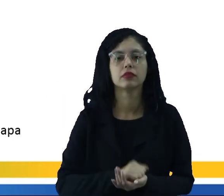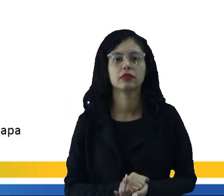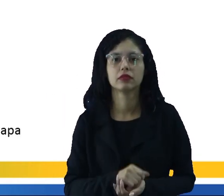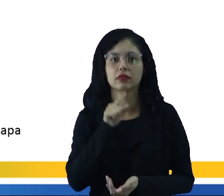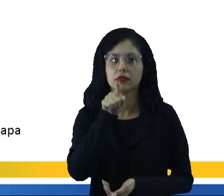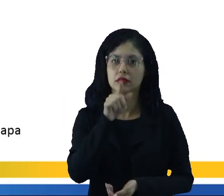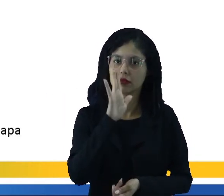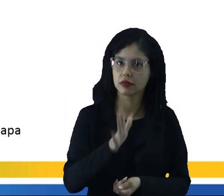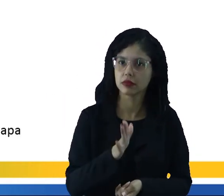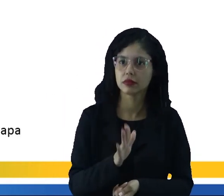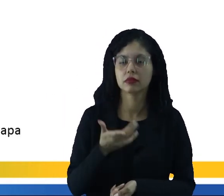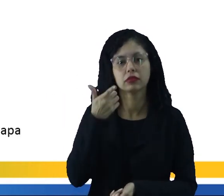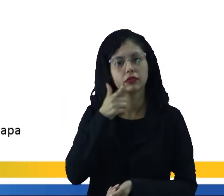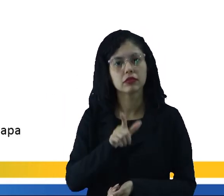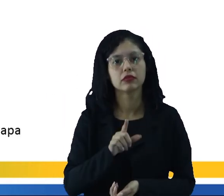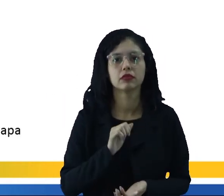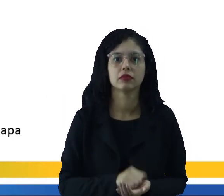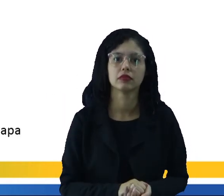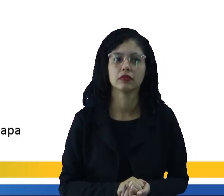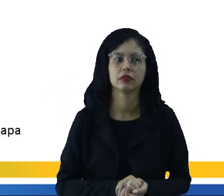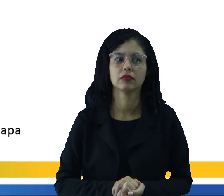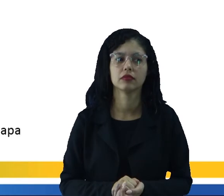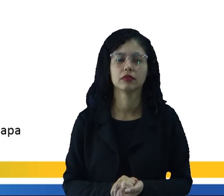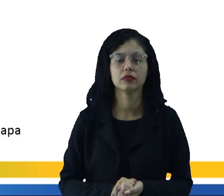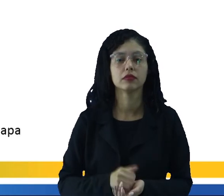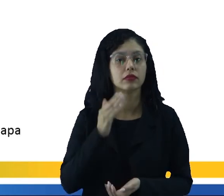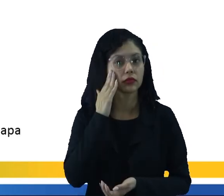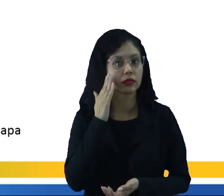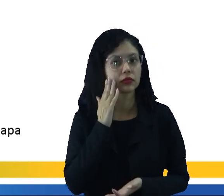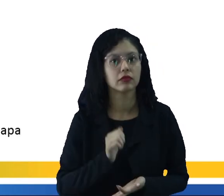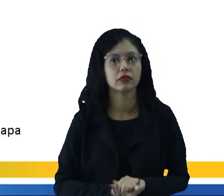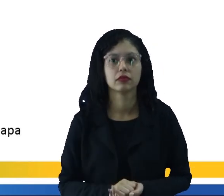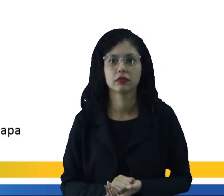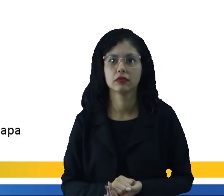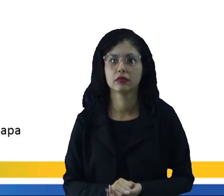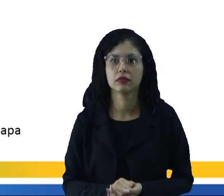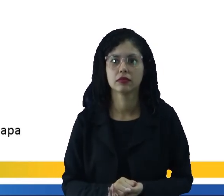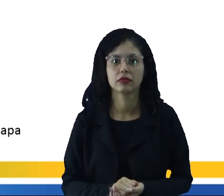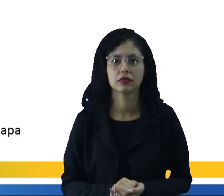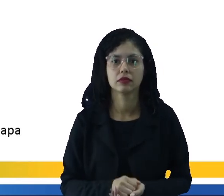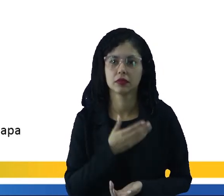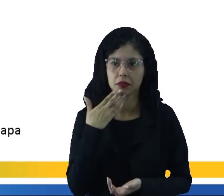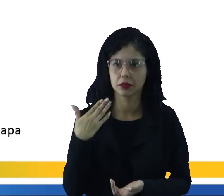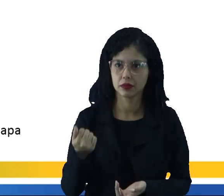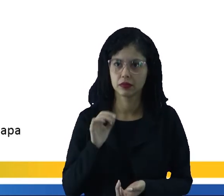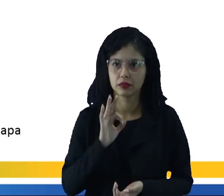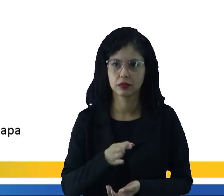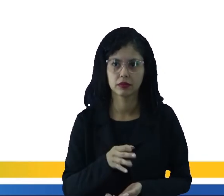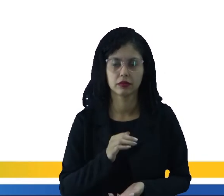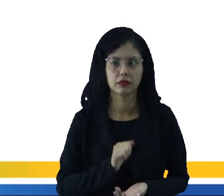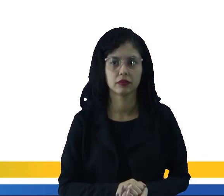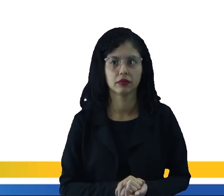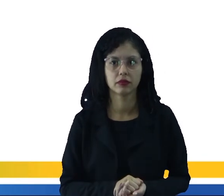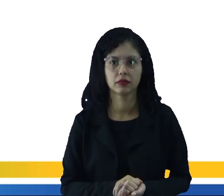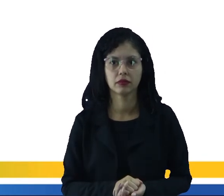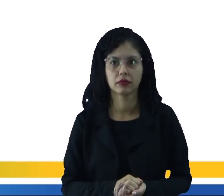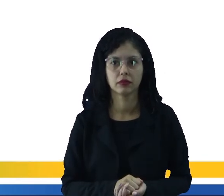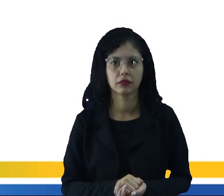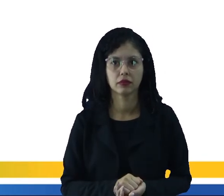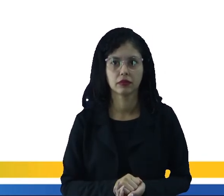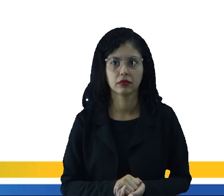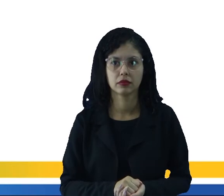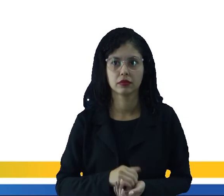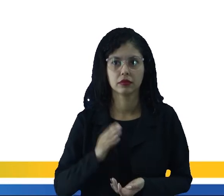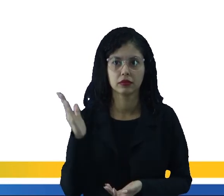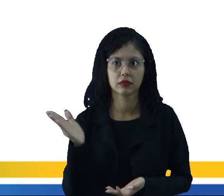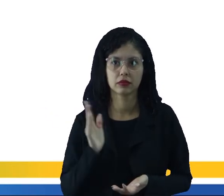ocasiões, você vai conseguir fazer o discernimento de maneira mais assertiva.